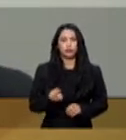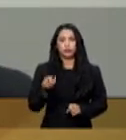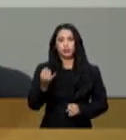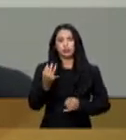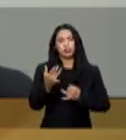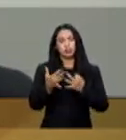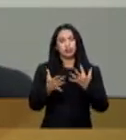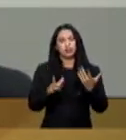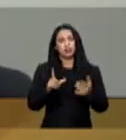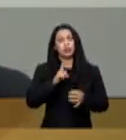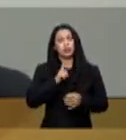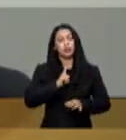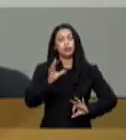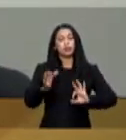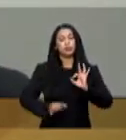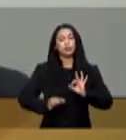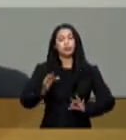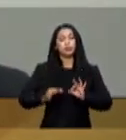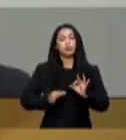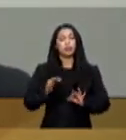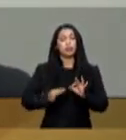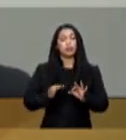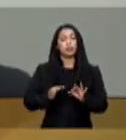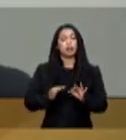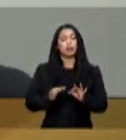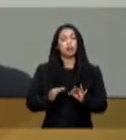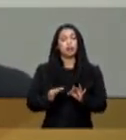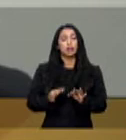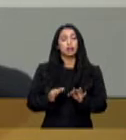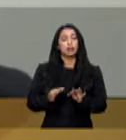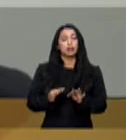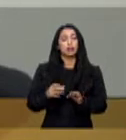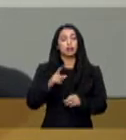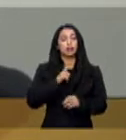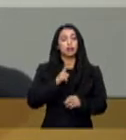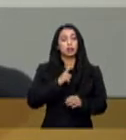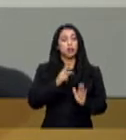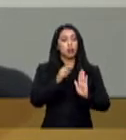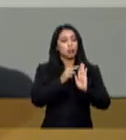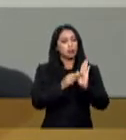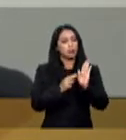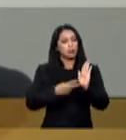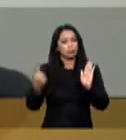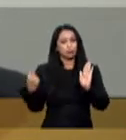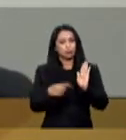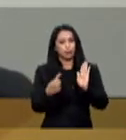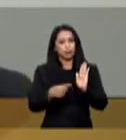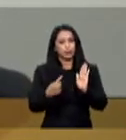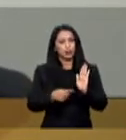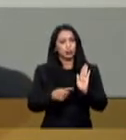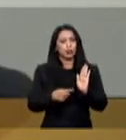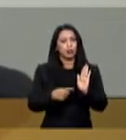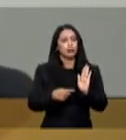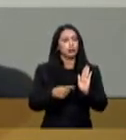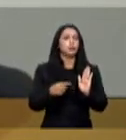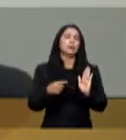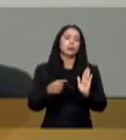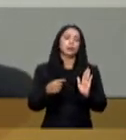idêntica natureza serão julgados pela Justiça Federal com desvirtuamento das normas que regem o processo penal.